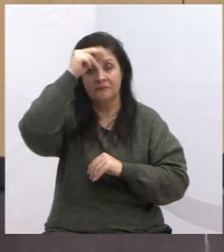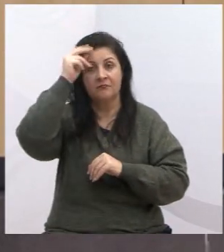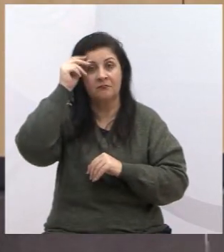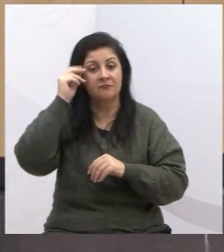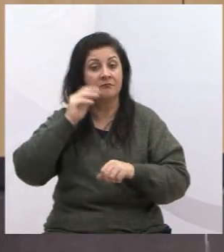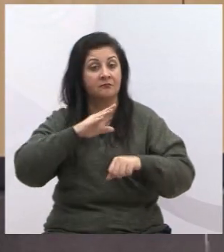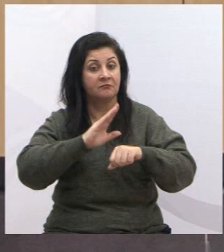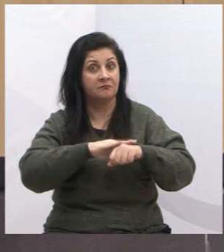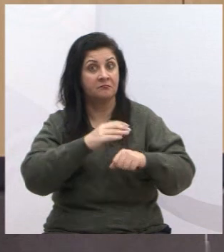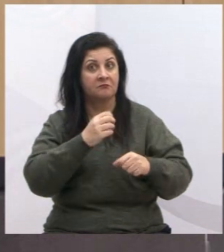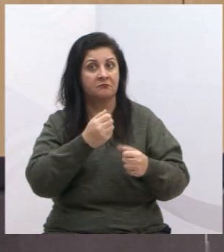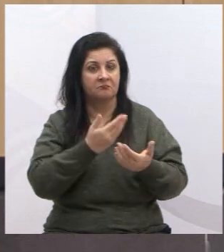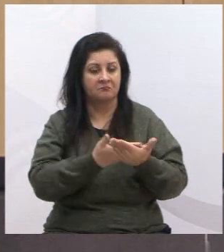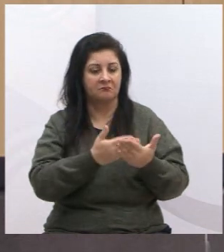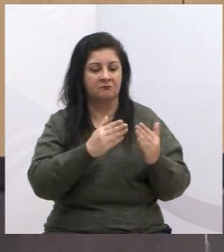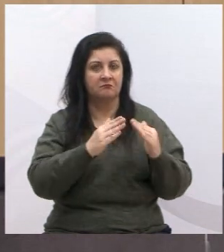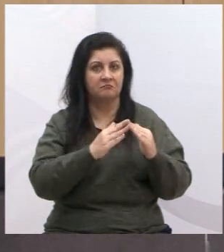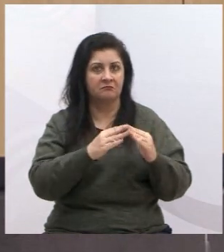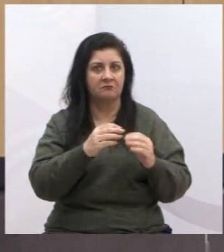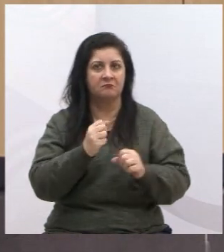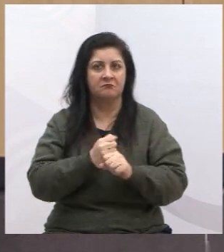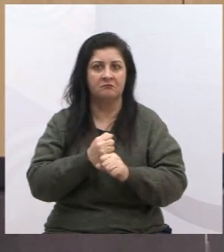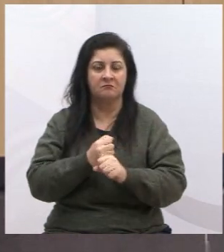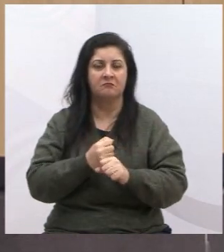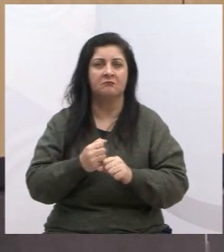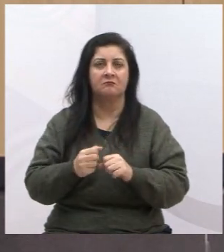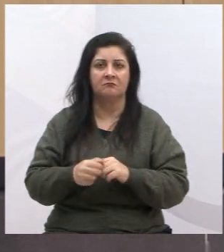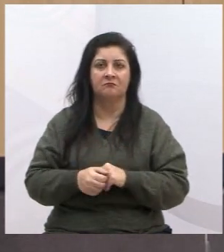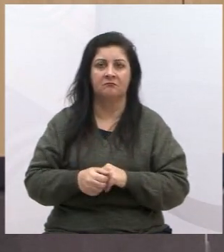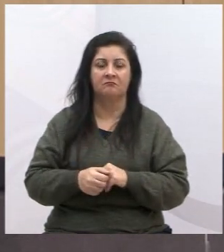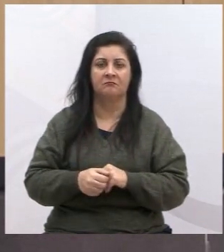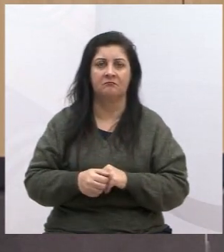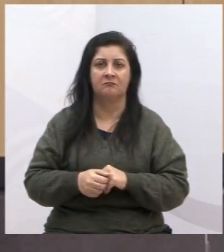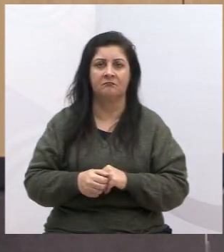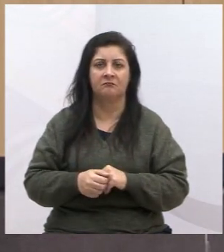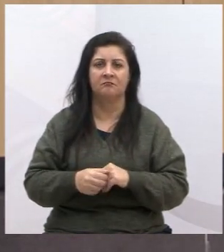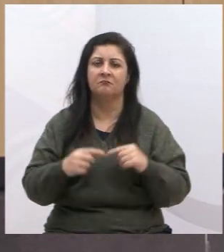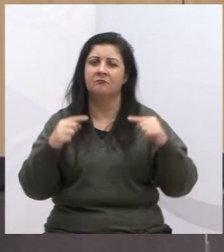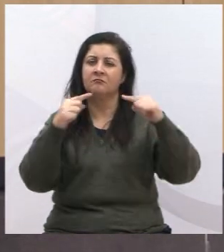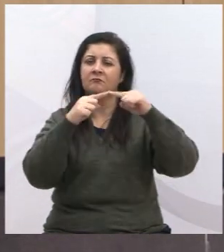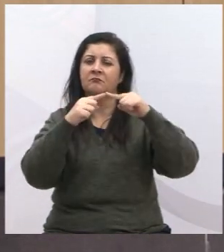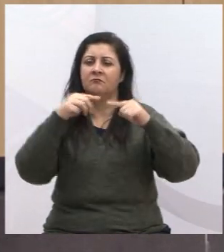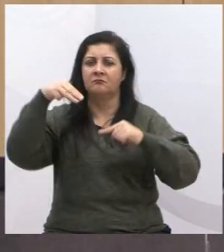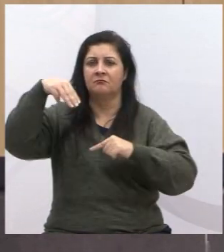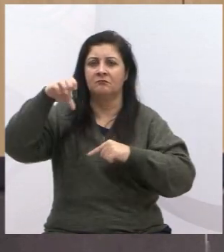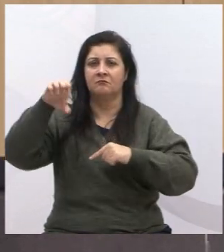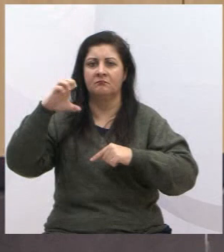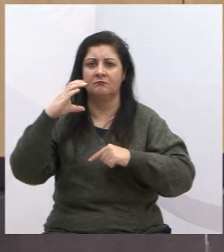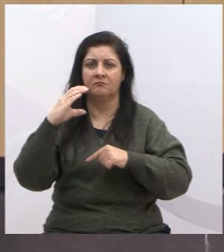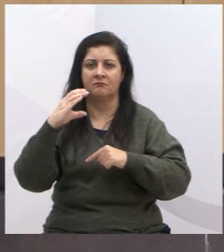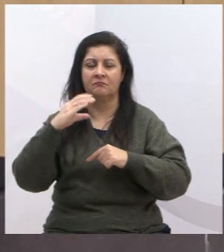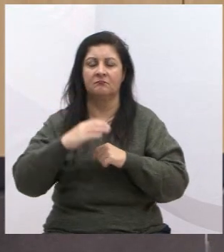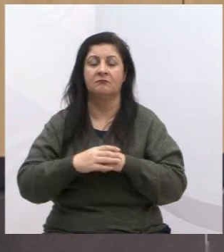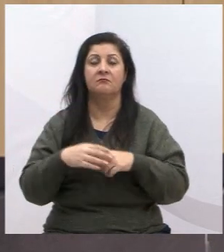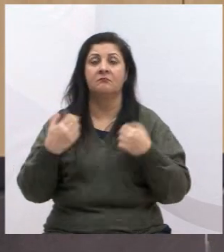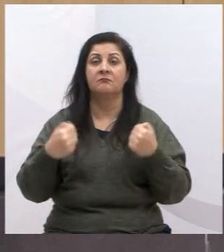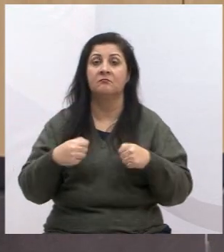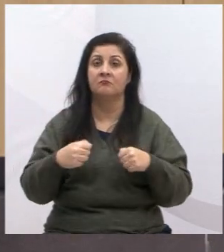na cidade. Foi 8 creches. Existe uma meta do MEC que fala que precisa se